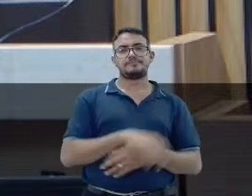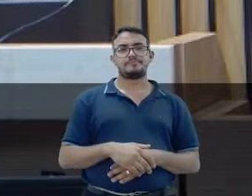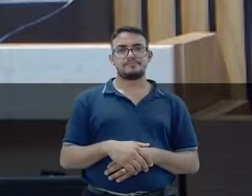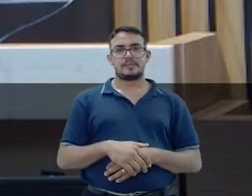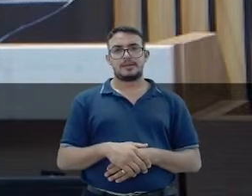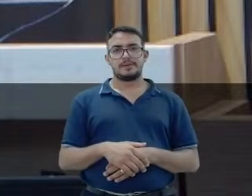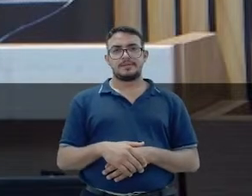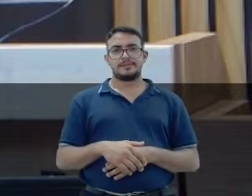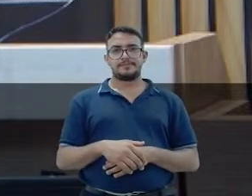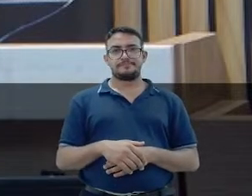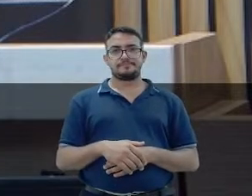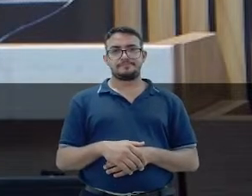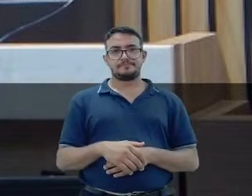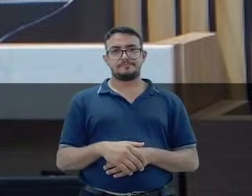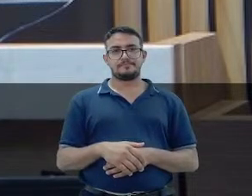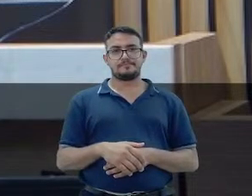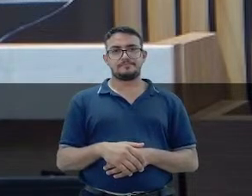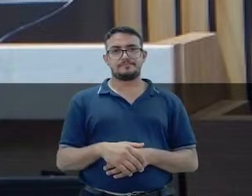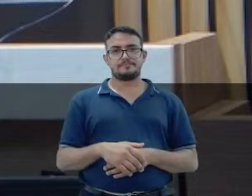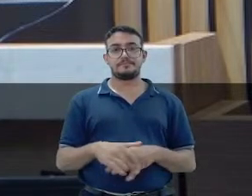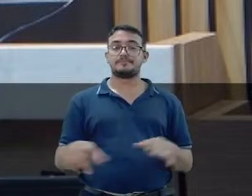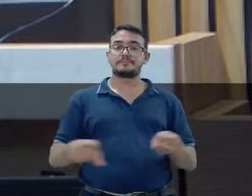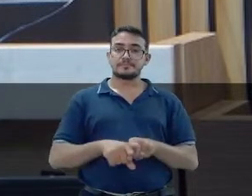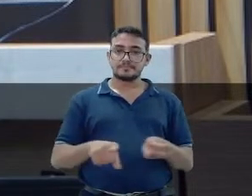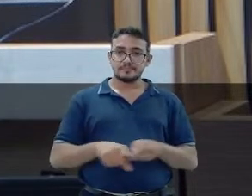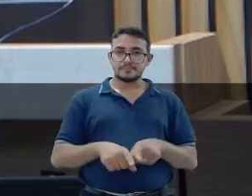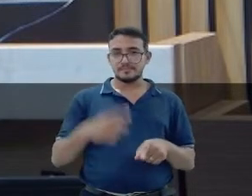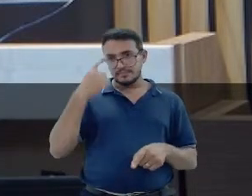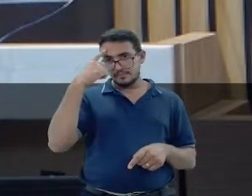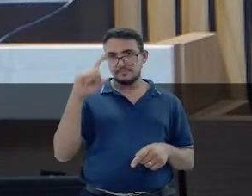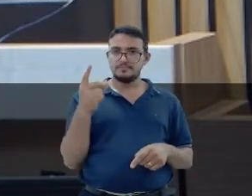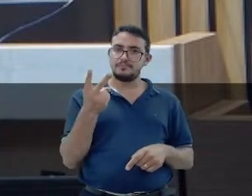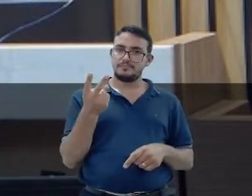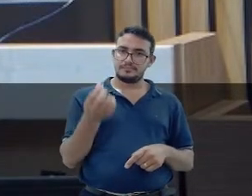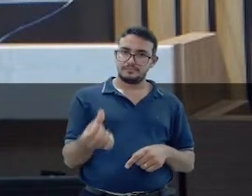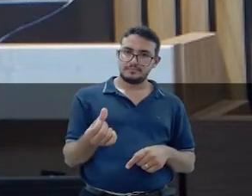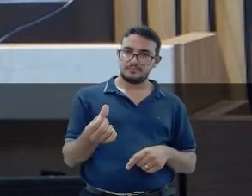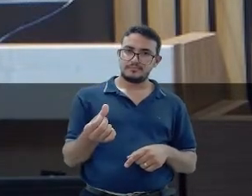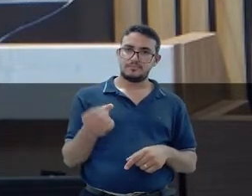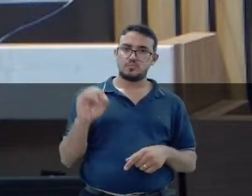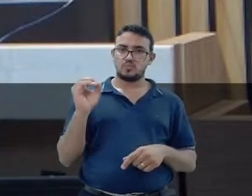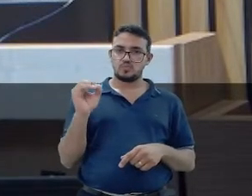em conjunto com as efetuadas em 26 de 10 de 2021,